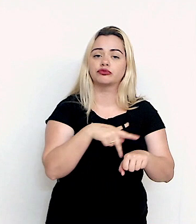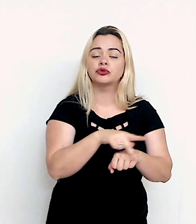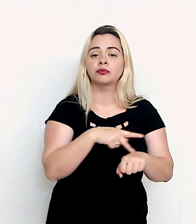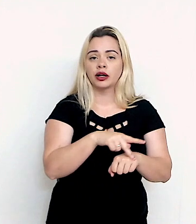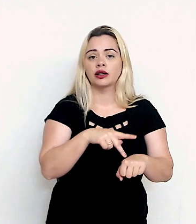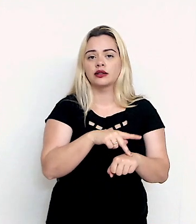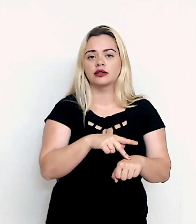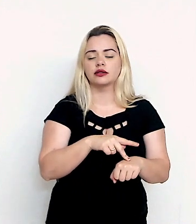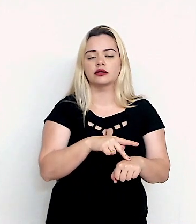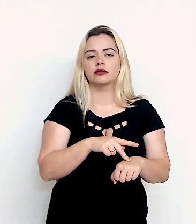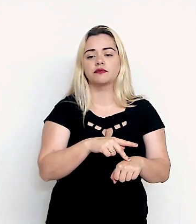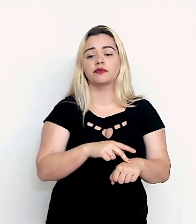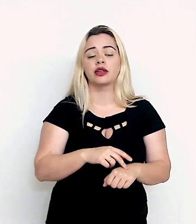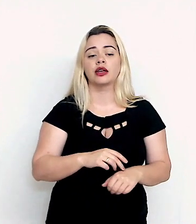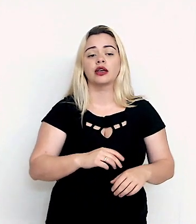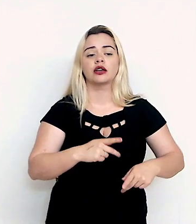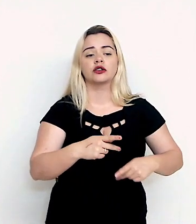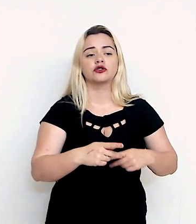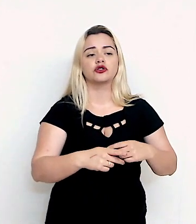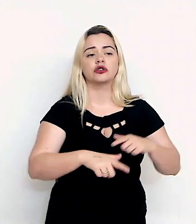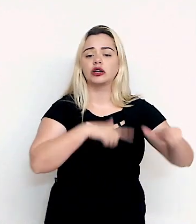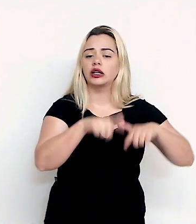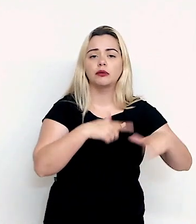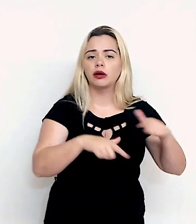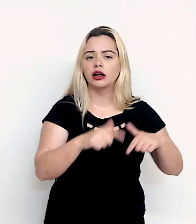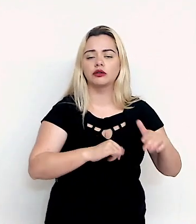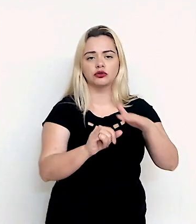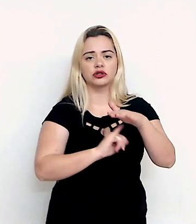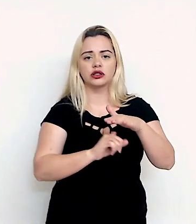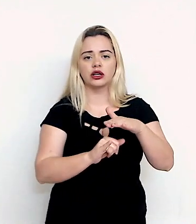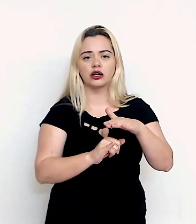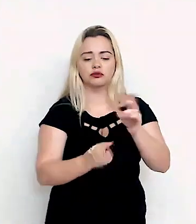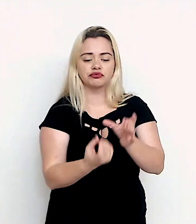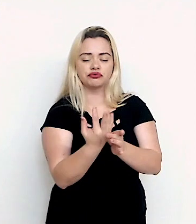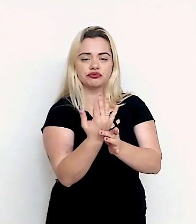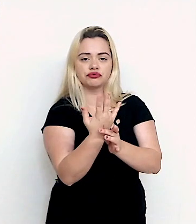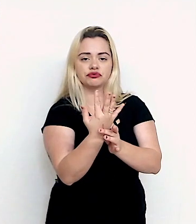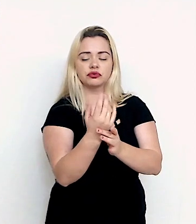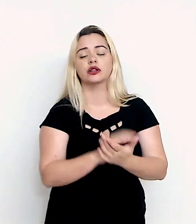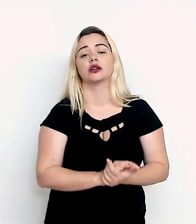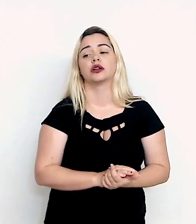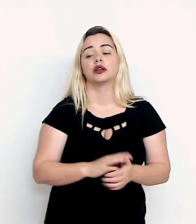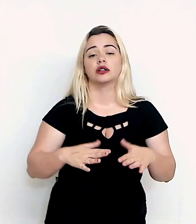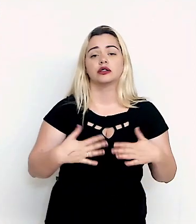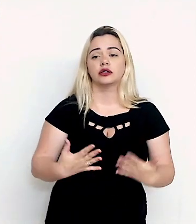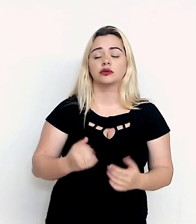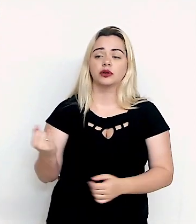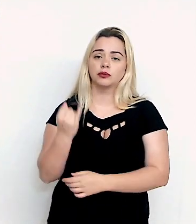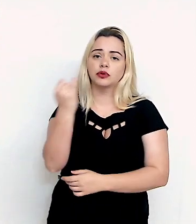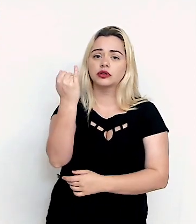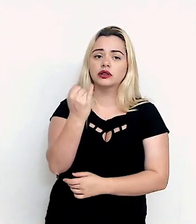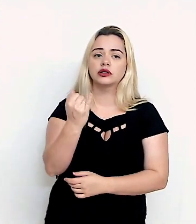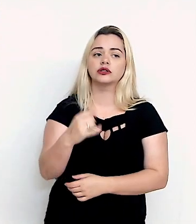da atividade industrial queima de combustíveis fósseis dos países desenvolvidos e tão importante que não se tenha